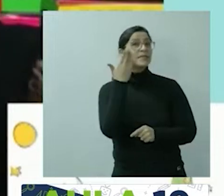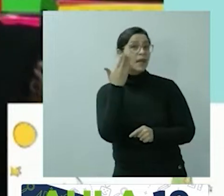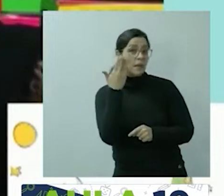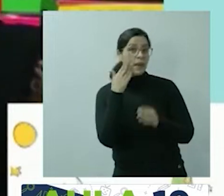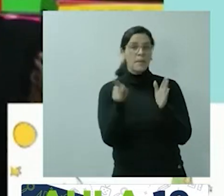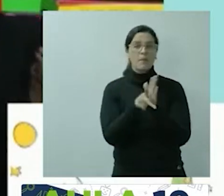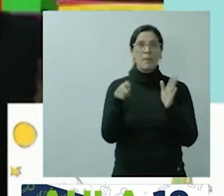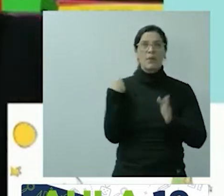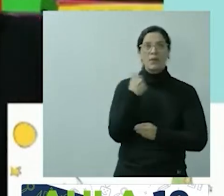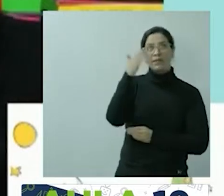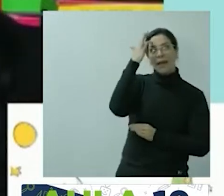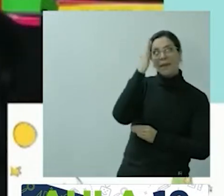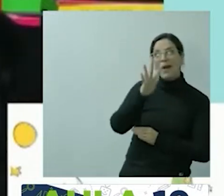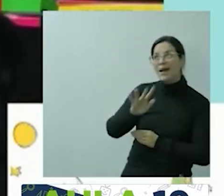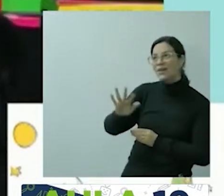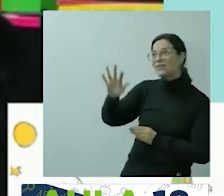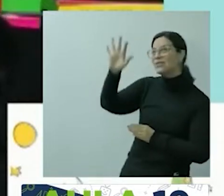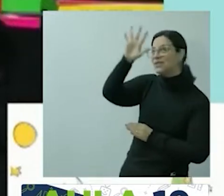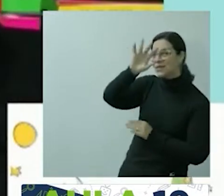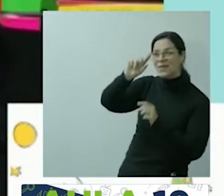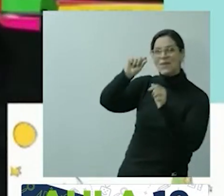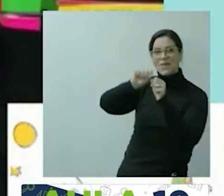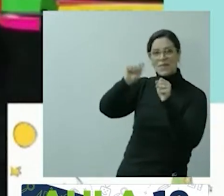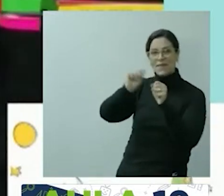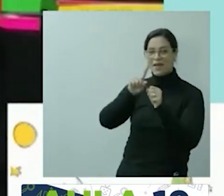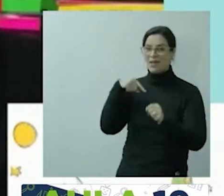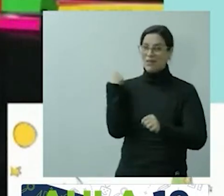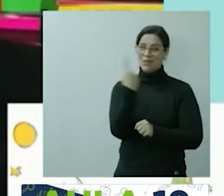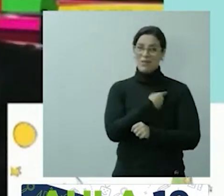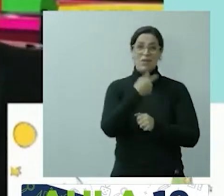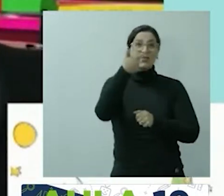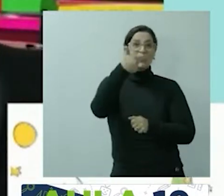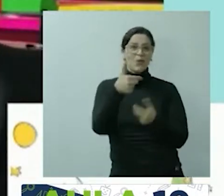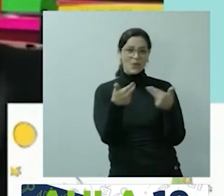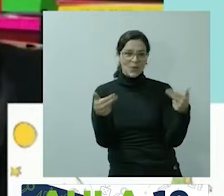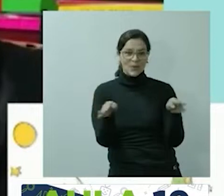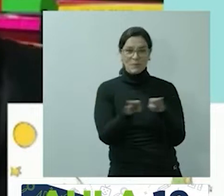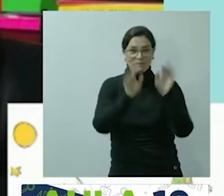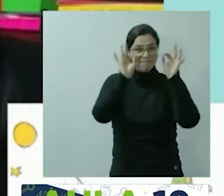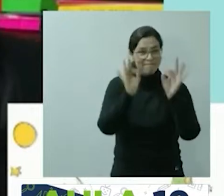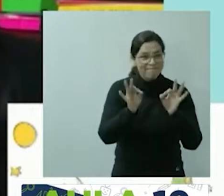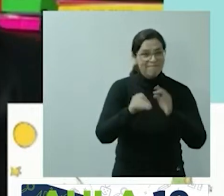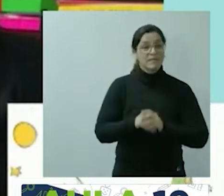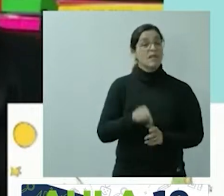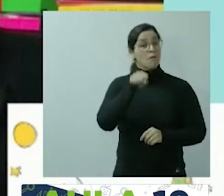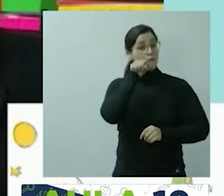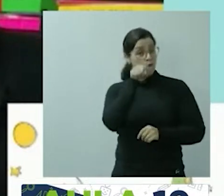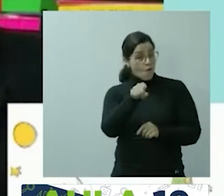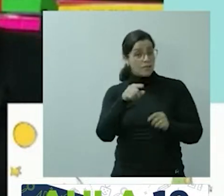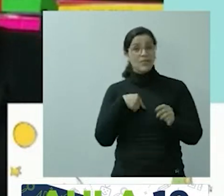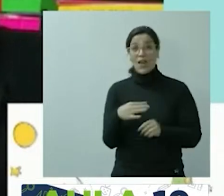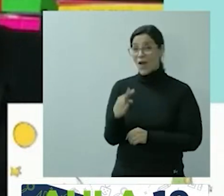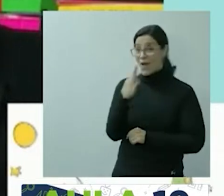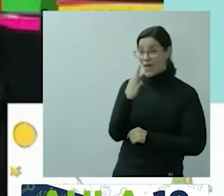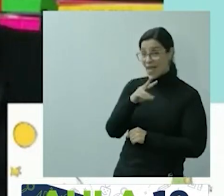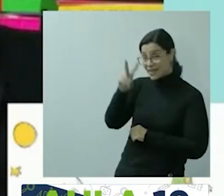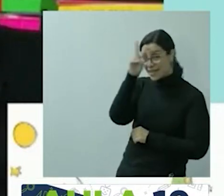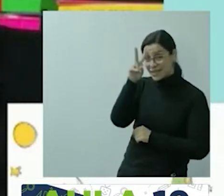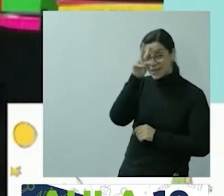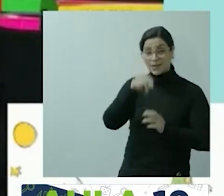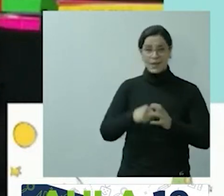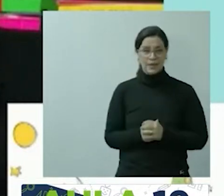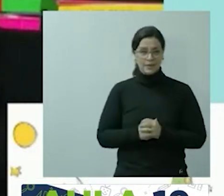nossa imaginação pode nos permitir tantas outras coisas, não é mesmo? E você já conhecia essa